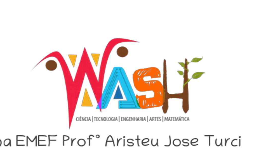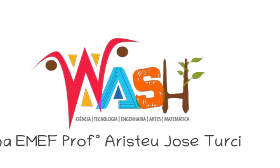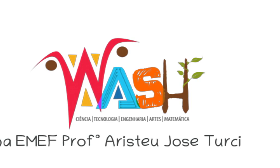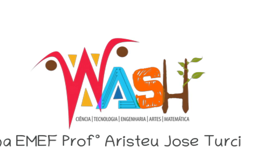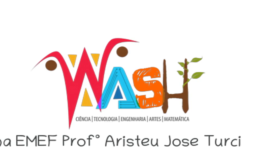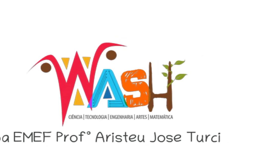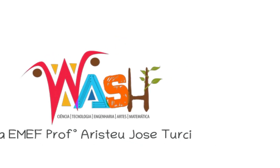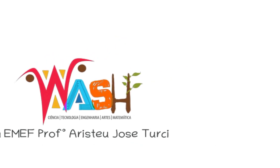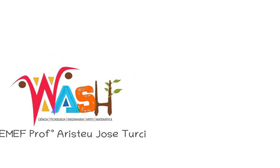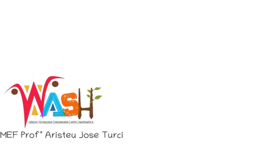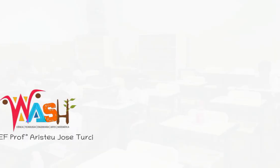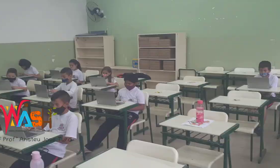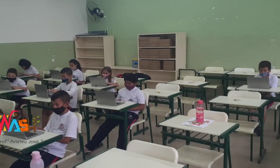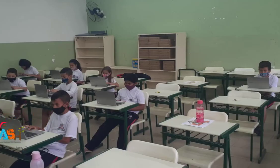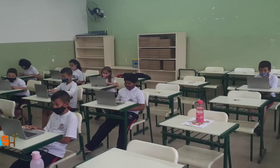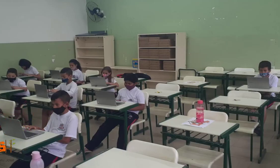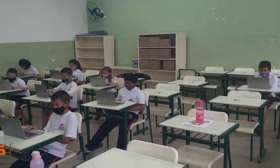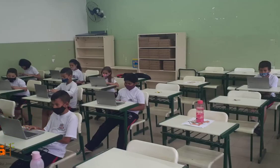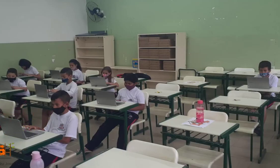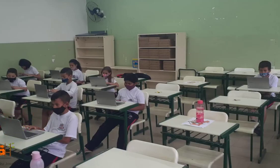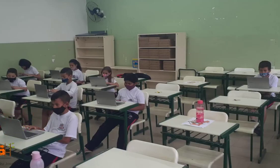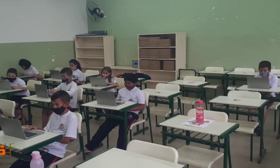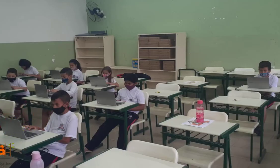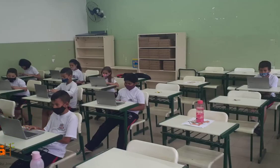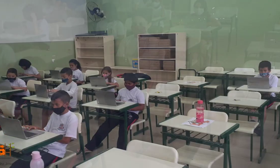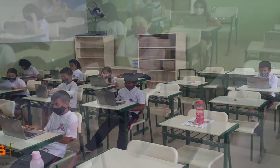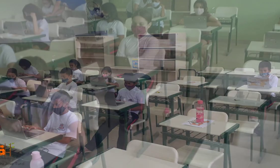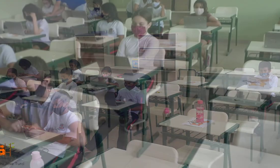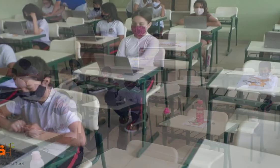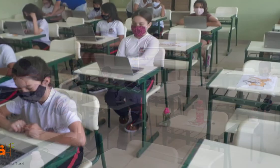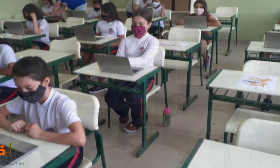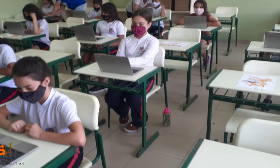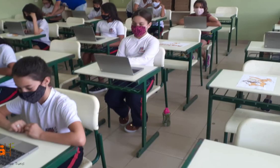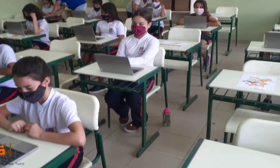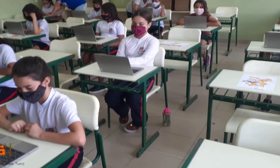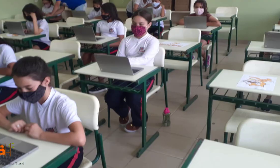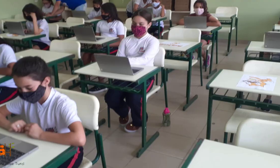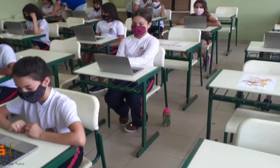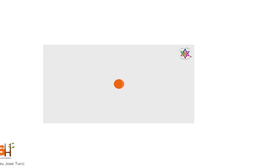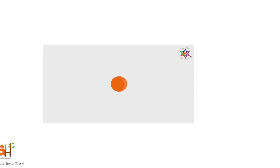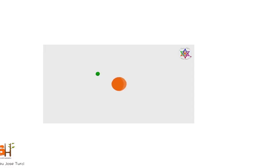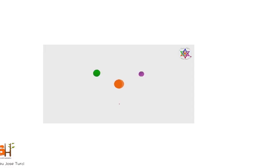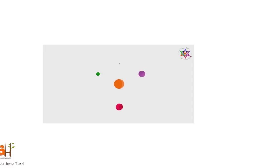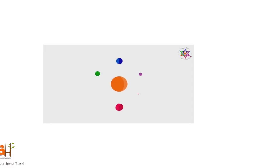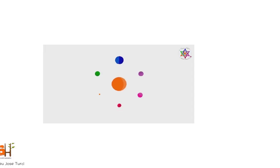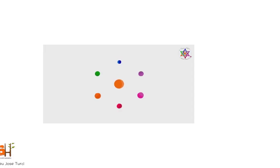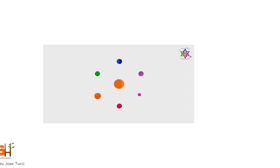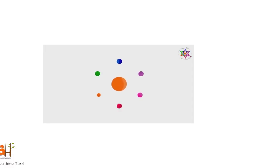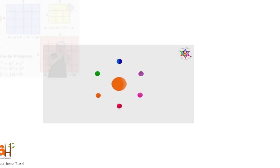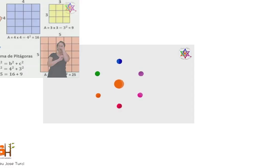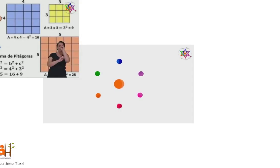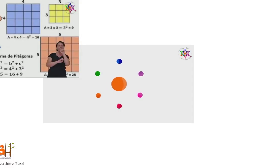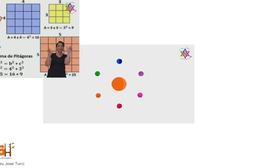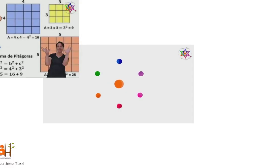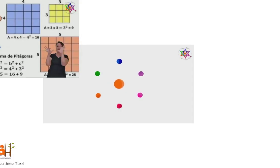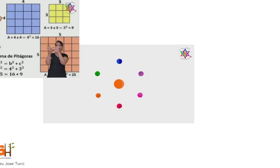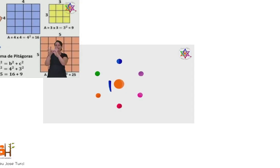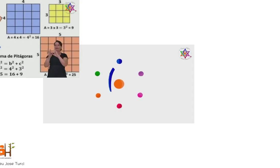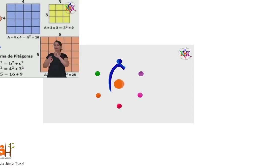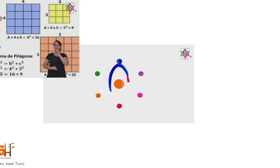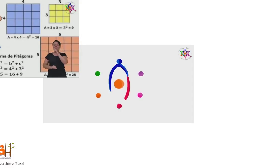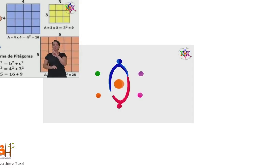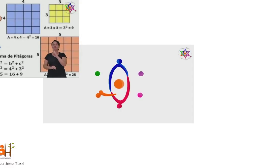programa WASH é um projeto que atua de forma integrada ao conteúdo e competências proposto aqui pela nossa escola. O WASH tem um canal no YouTube